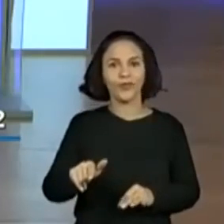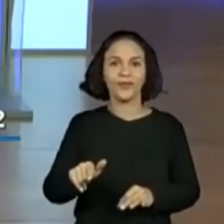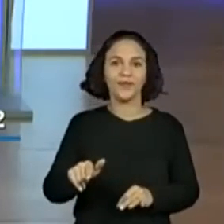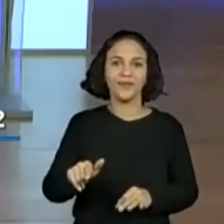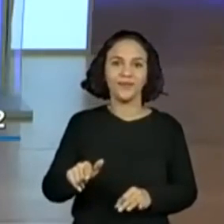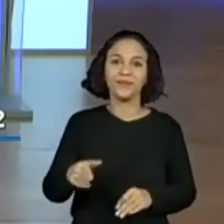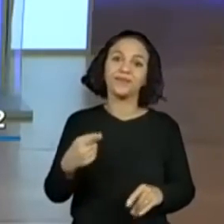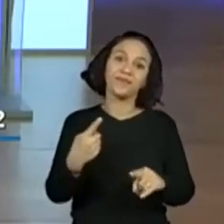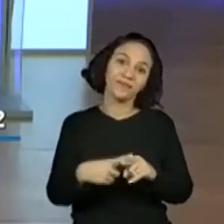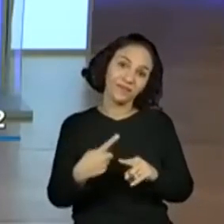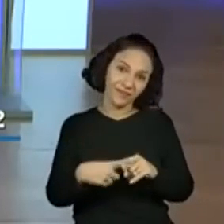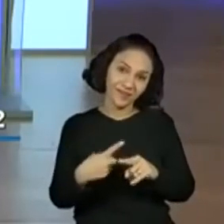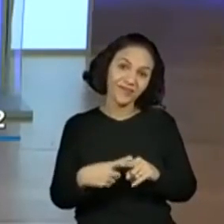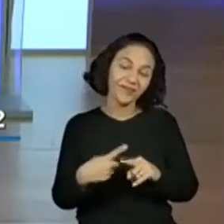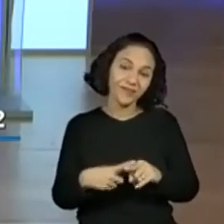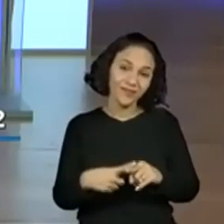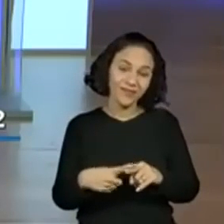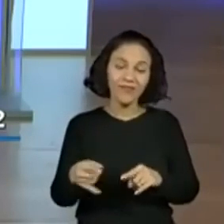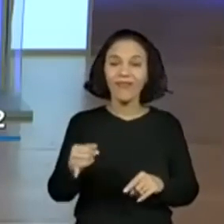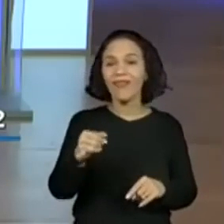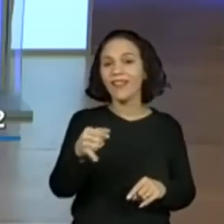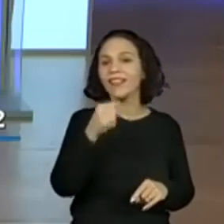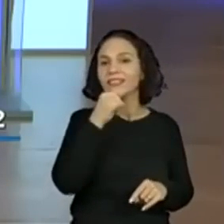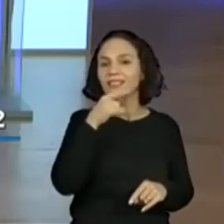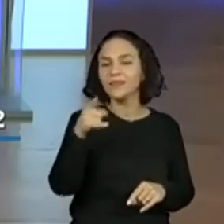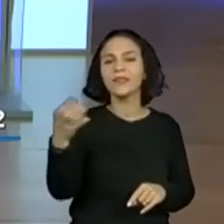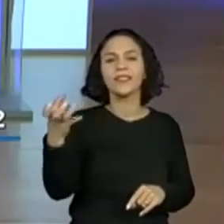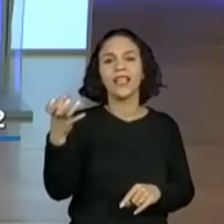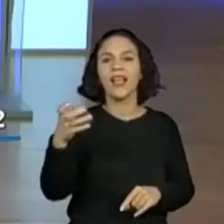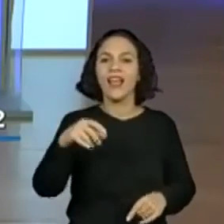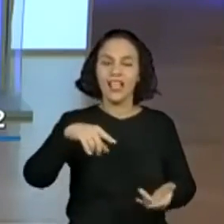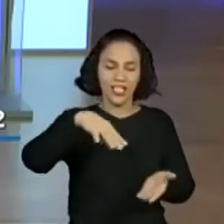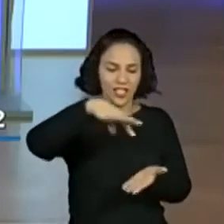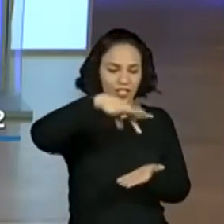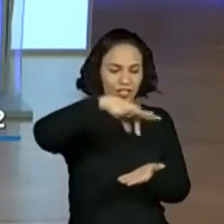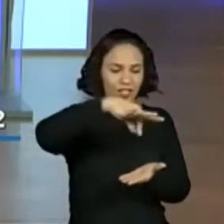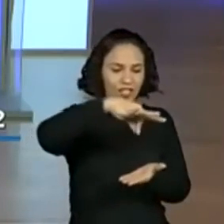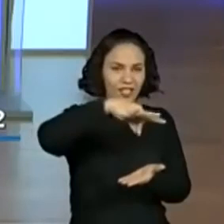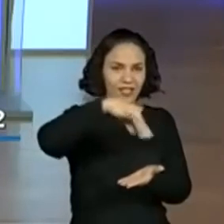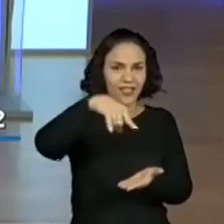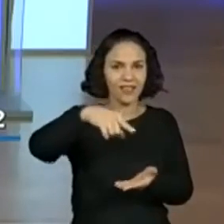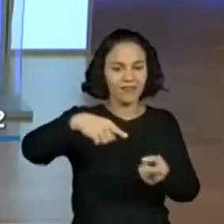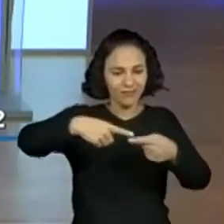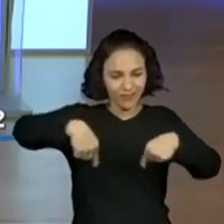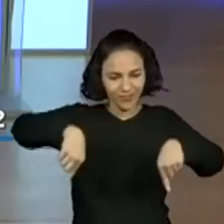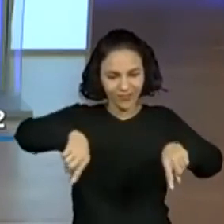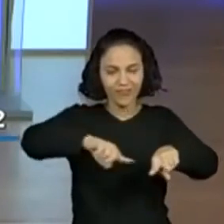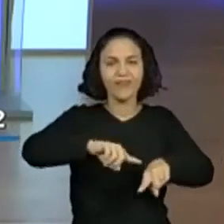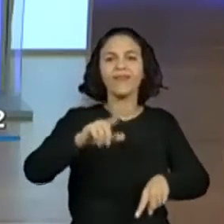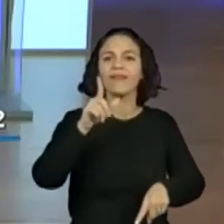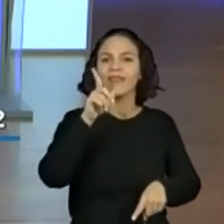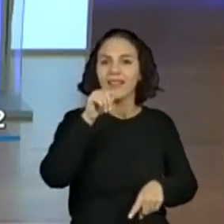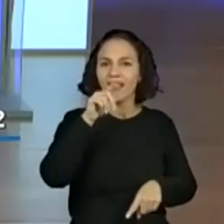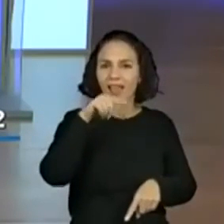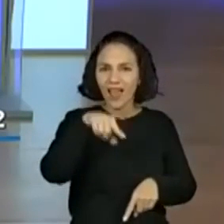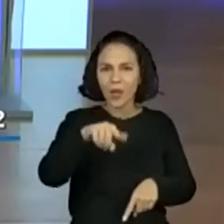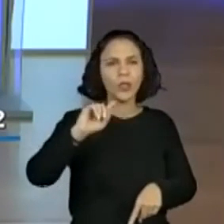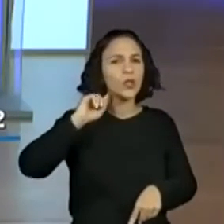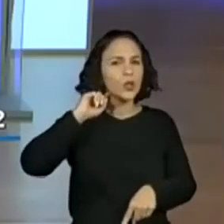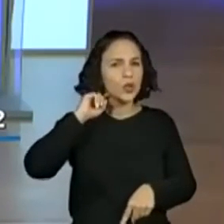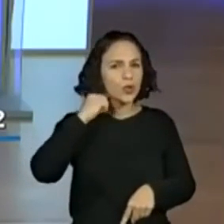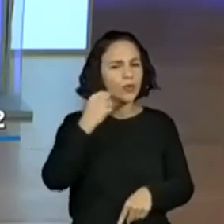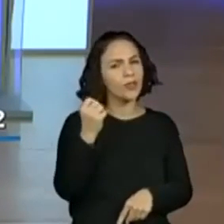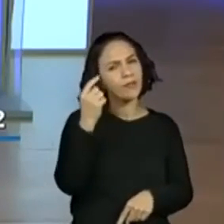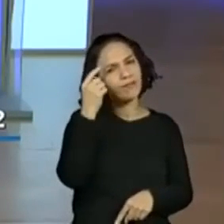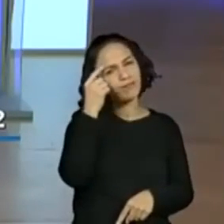né, depois lá que o Noturno queria jogar tinta no lago, então é importante que ele pense em um outro